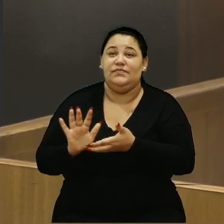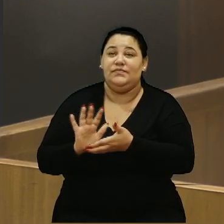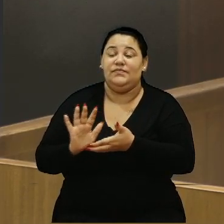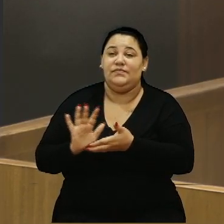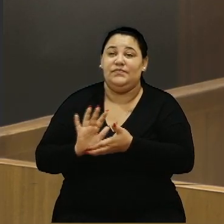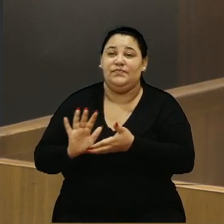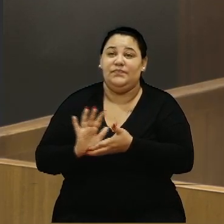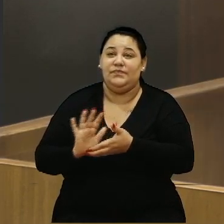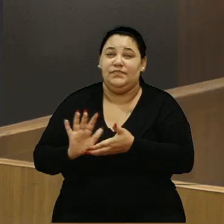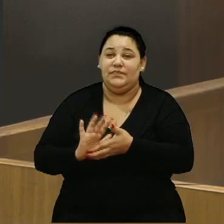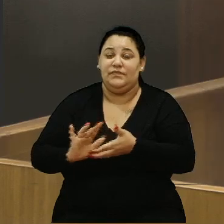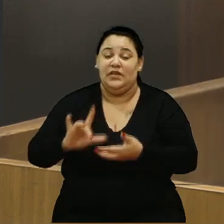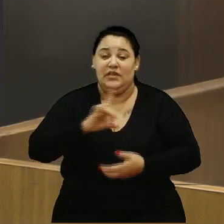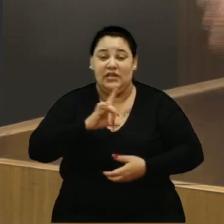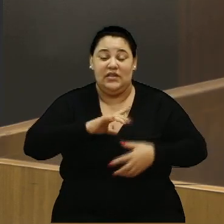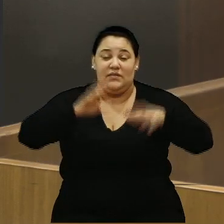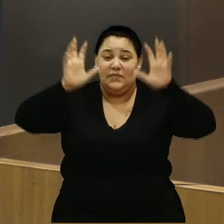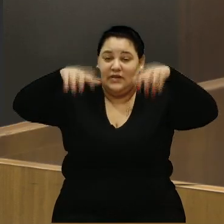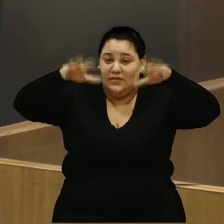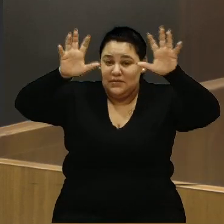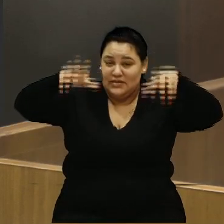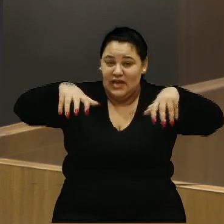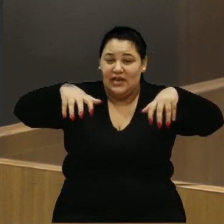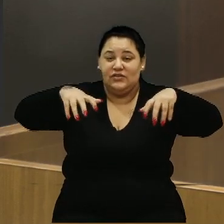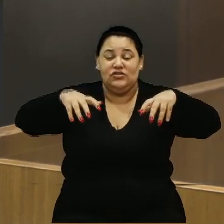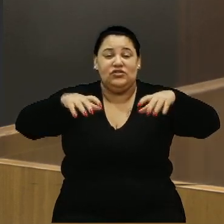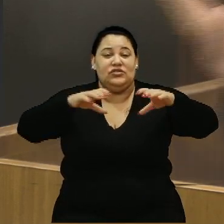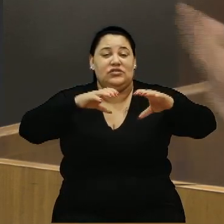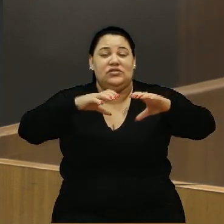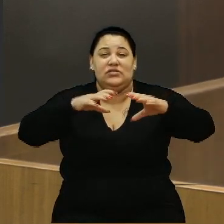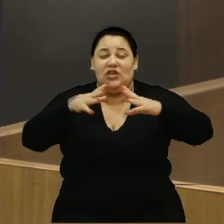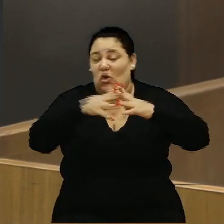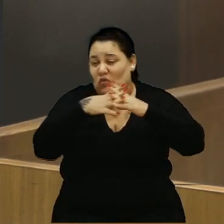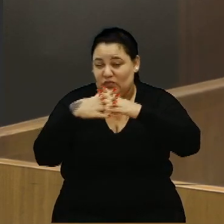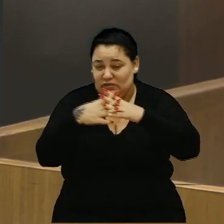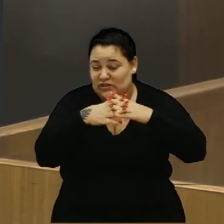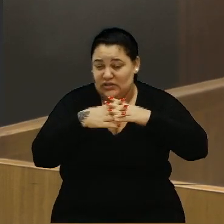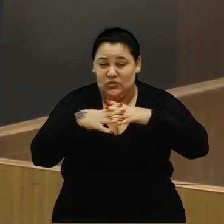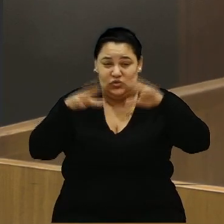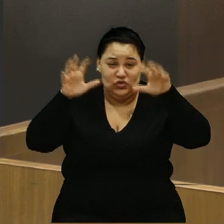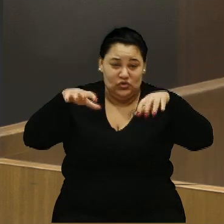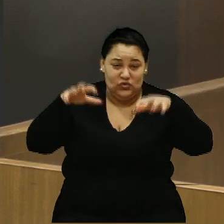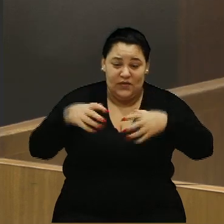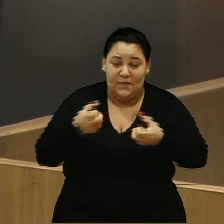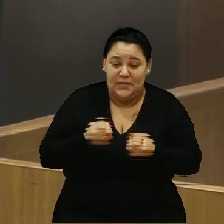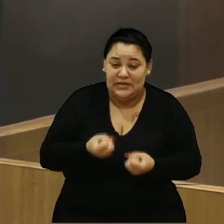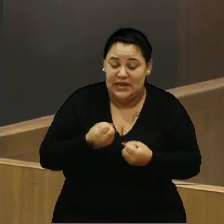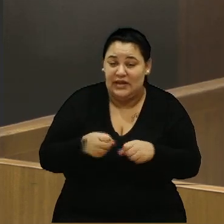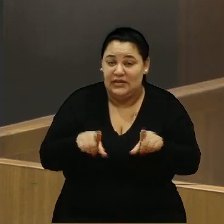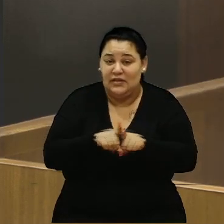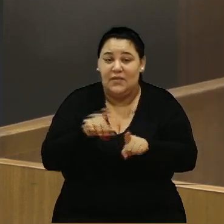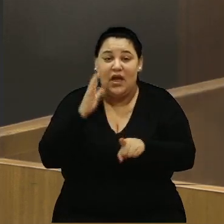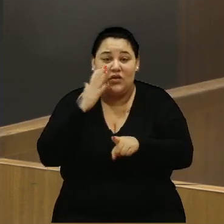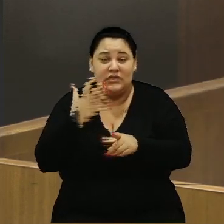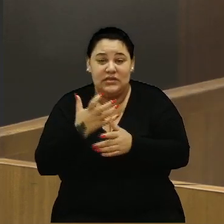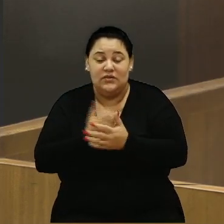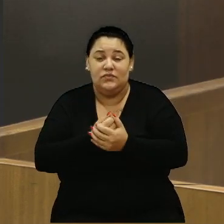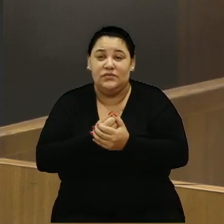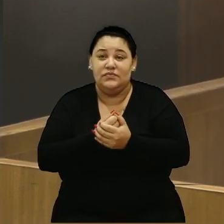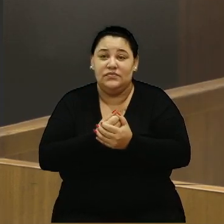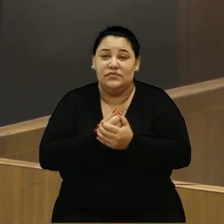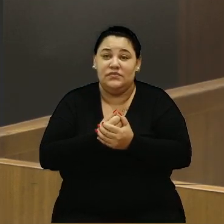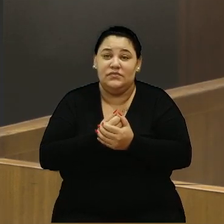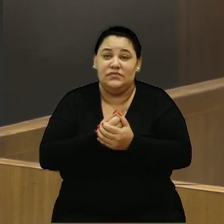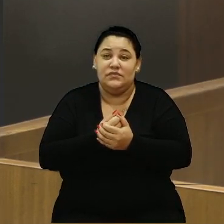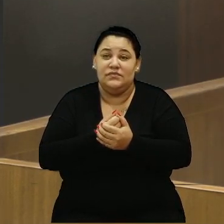havendo durante uma tempestade, um tornado, ou até mesmo chuvas extensas, como aconteceu, né, e que vier